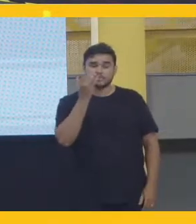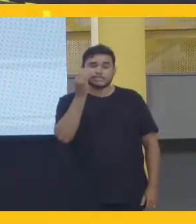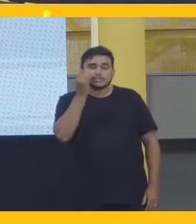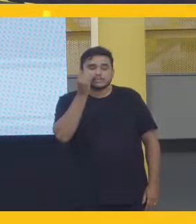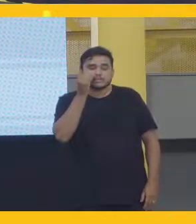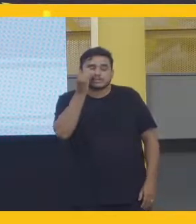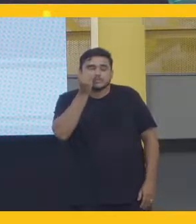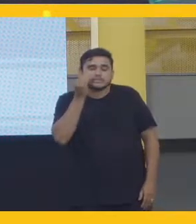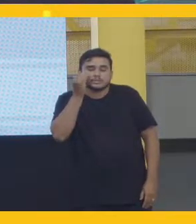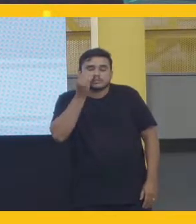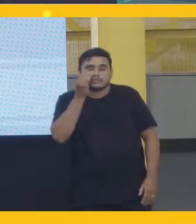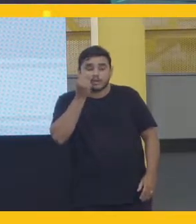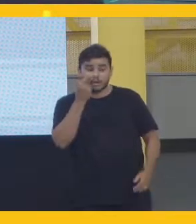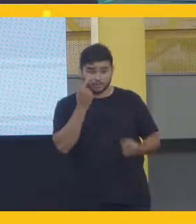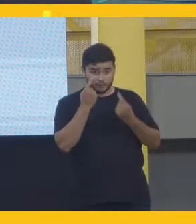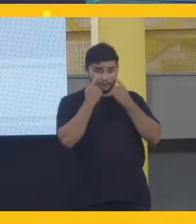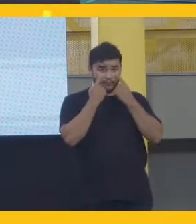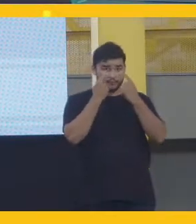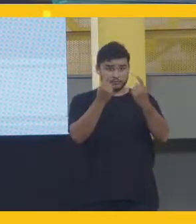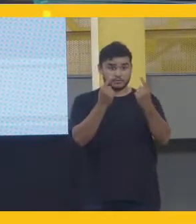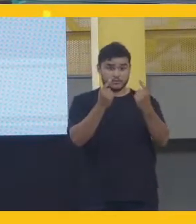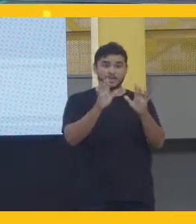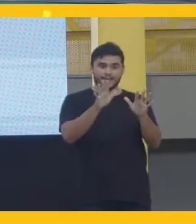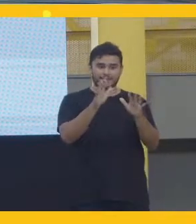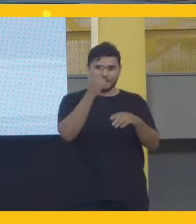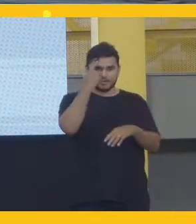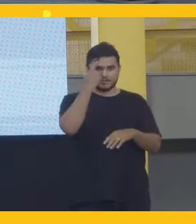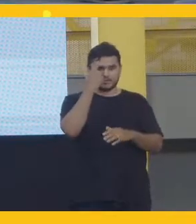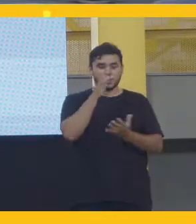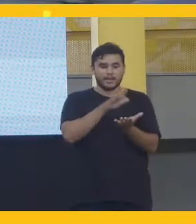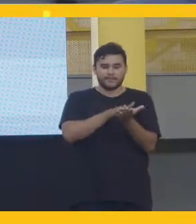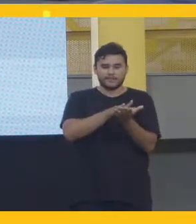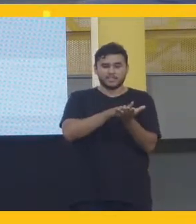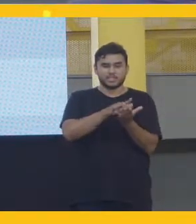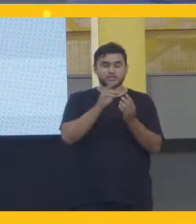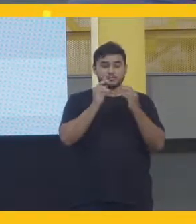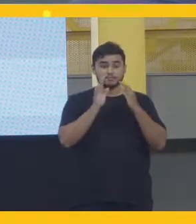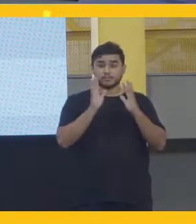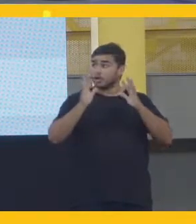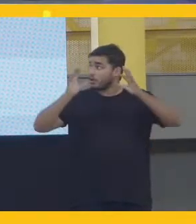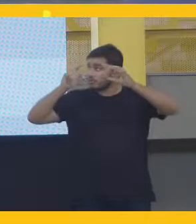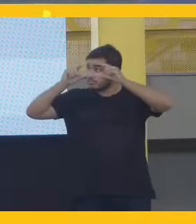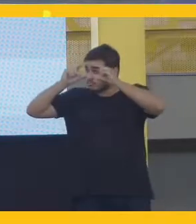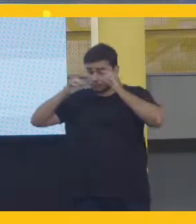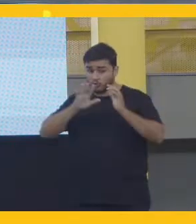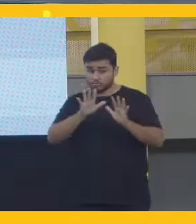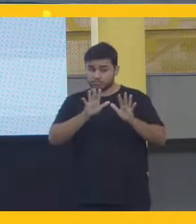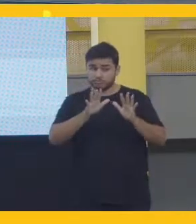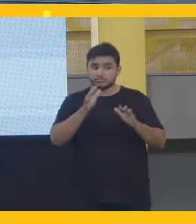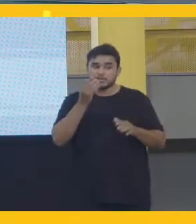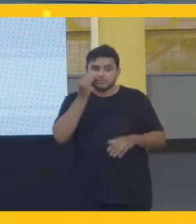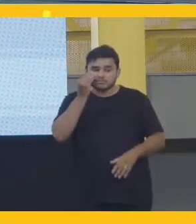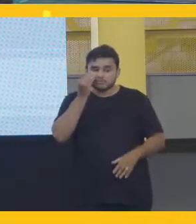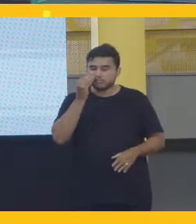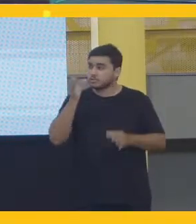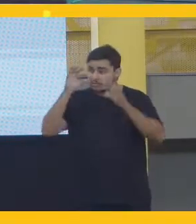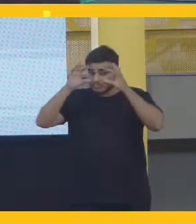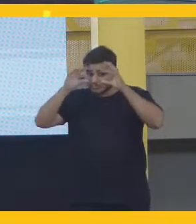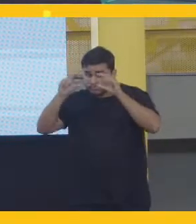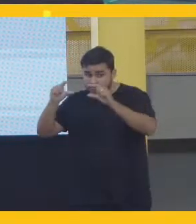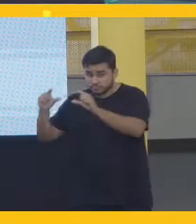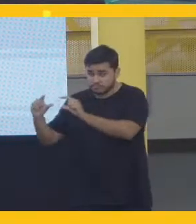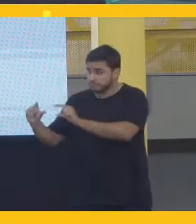que a sua visão te engana. Faça o seguinte, vou tirar meus óculos aqui. Se